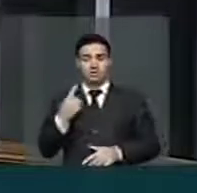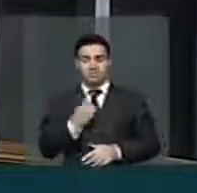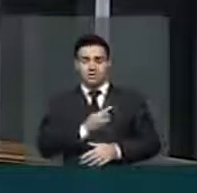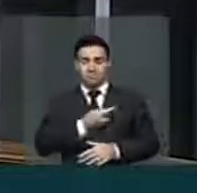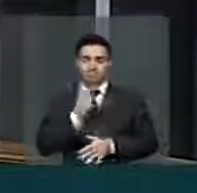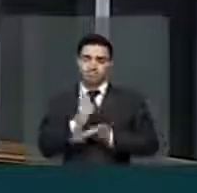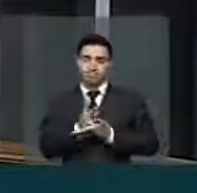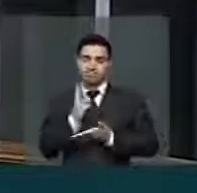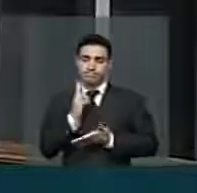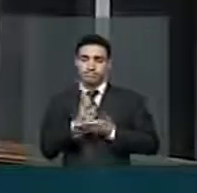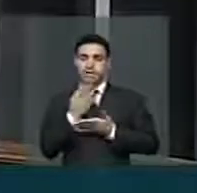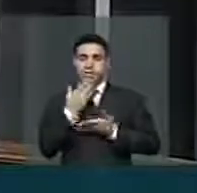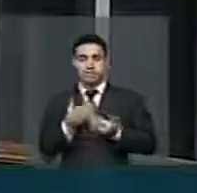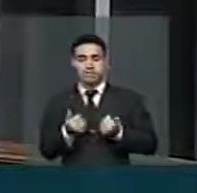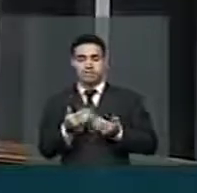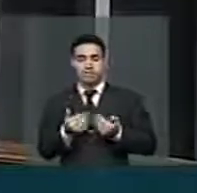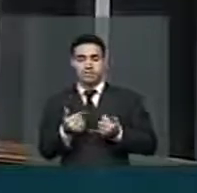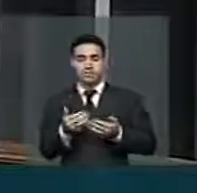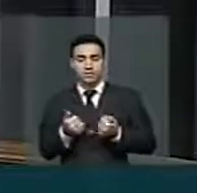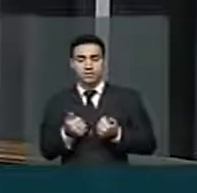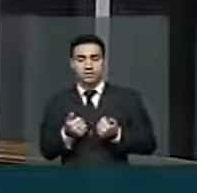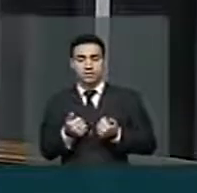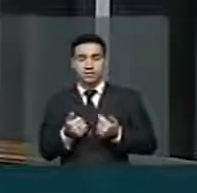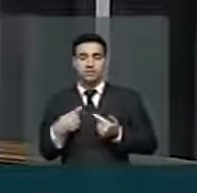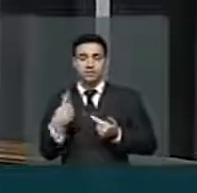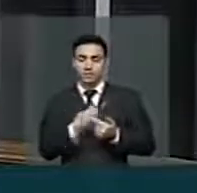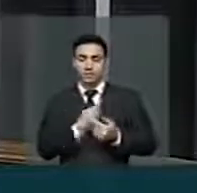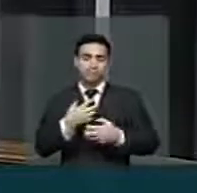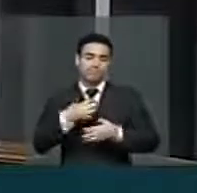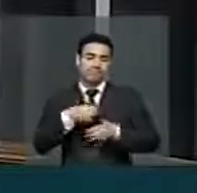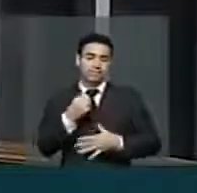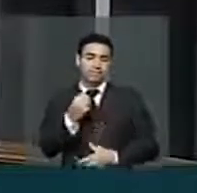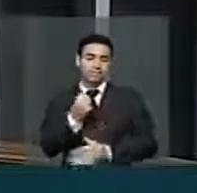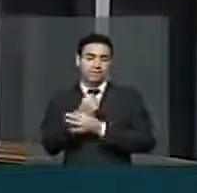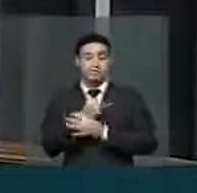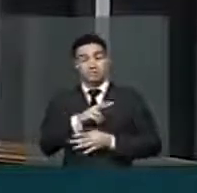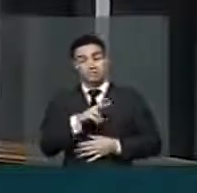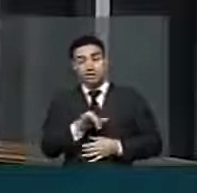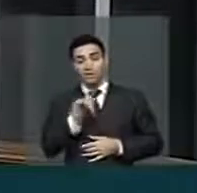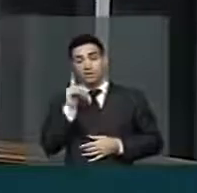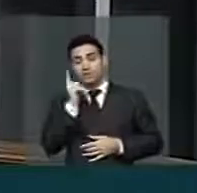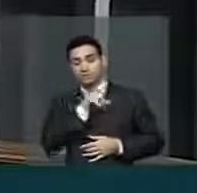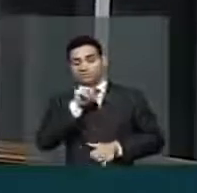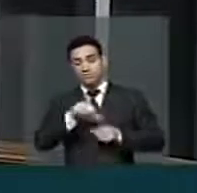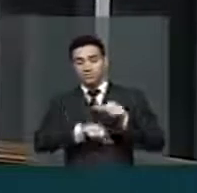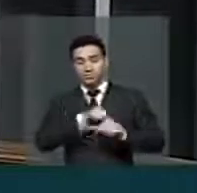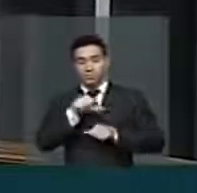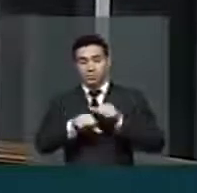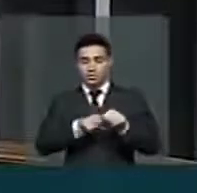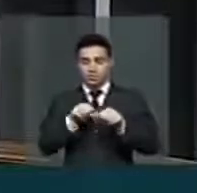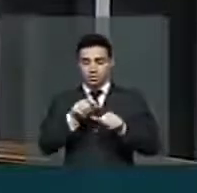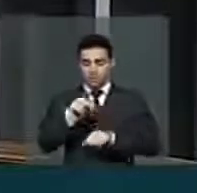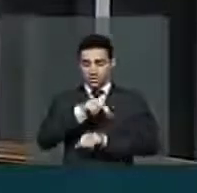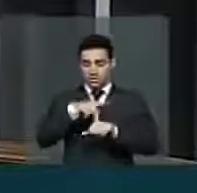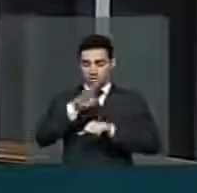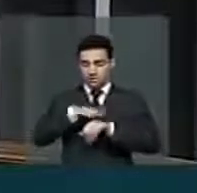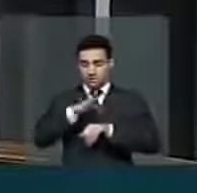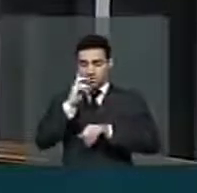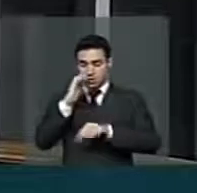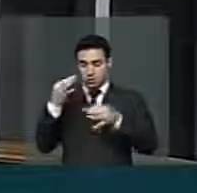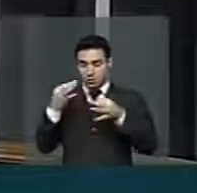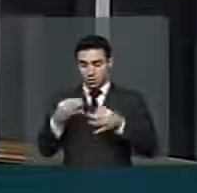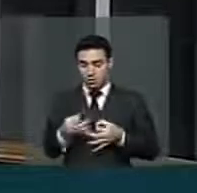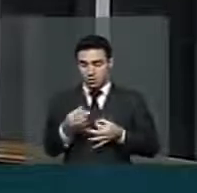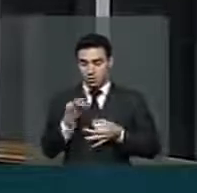nesses pedidos, mais temos certeza de que caminharemos rumo a um país mais justo e fraterno.